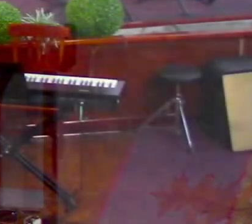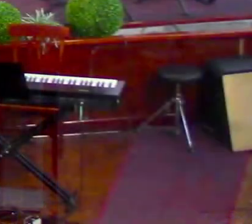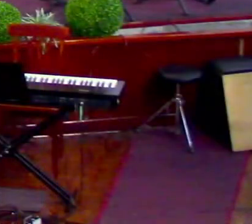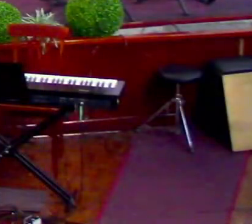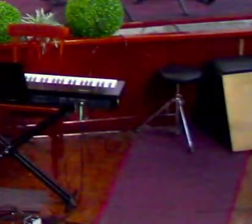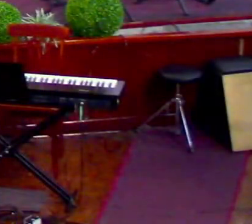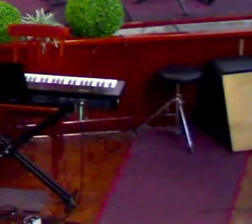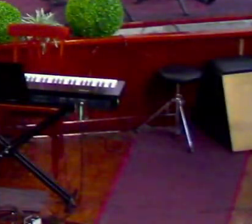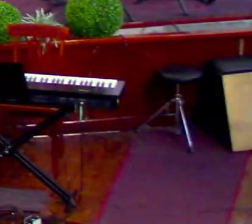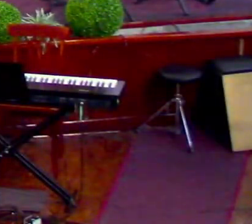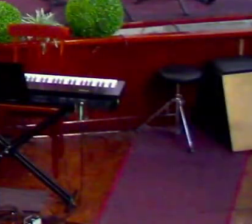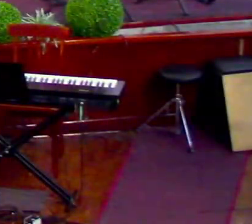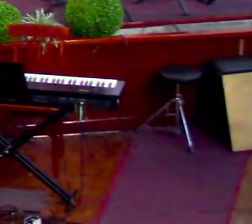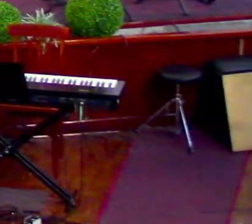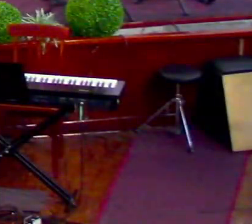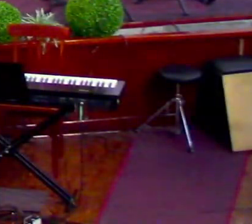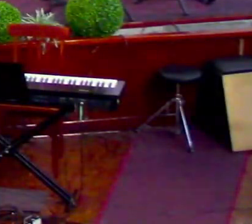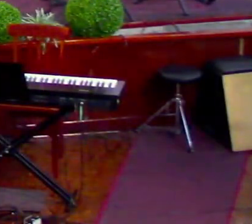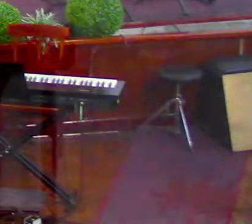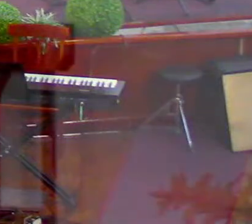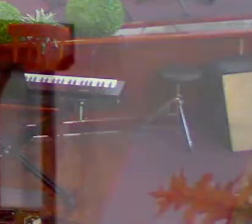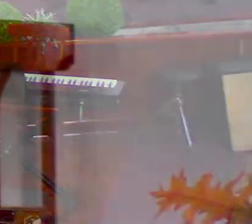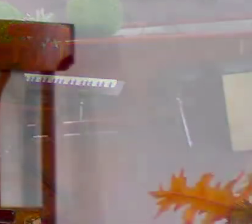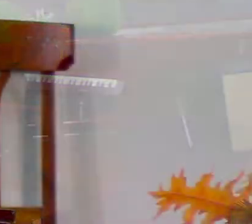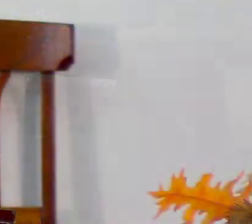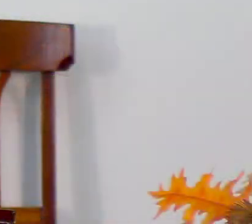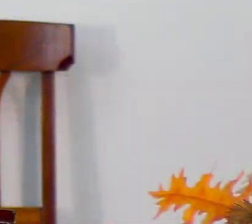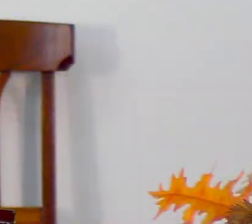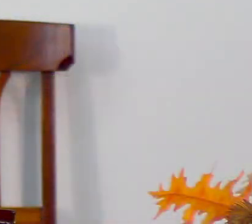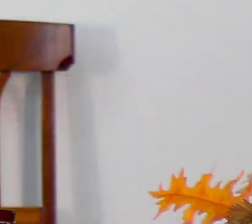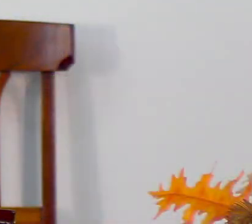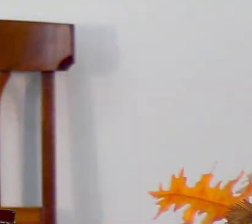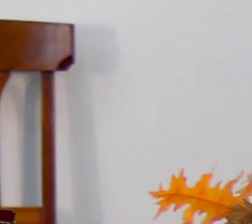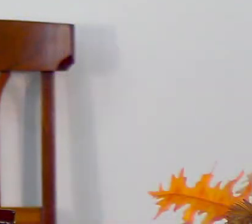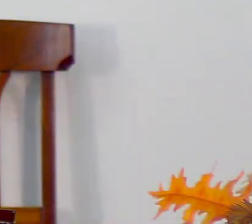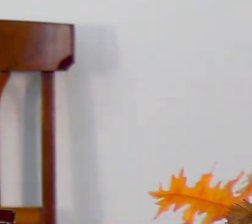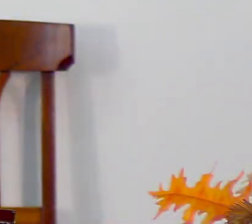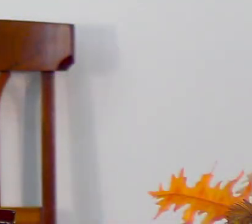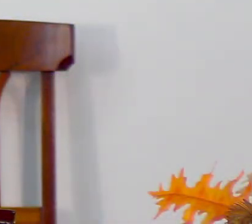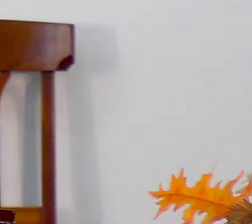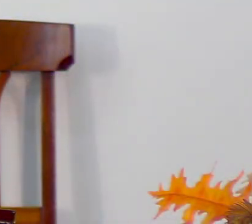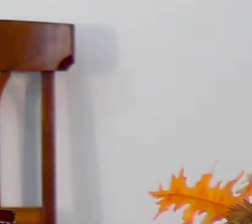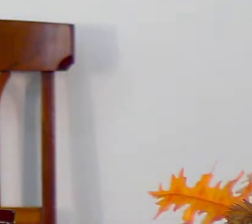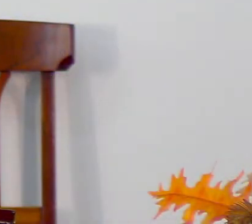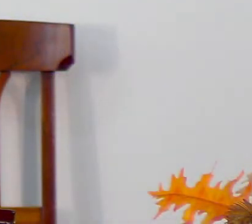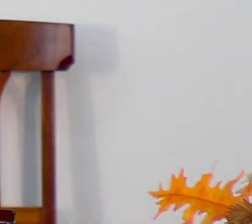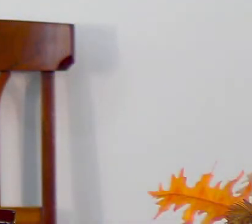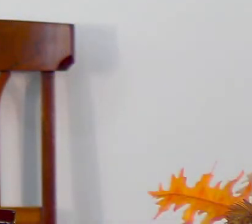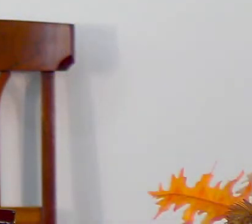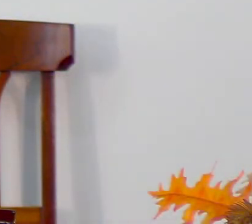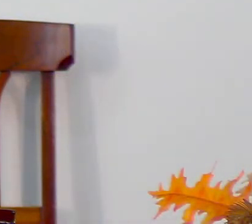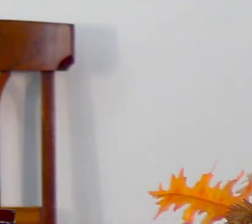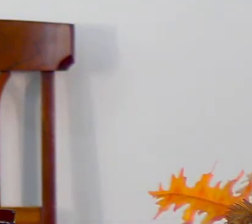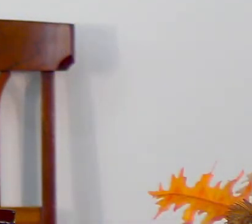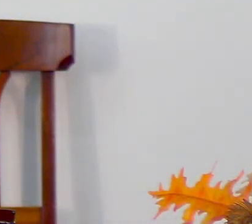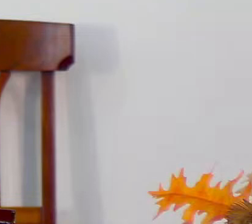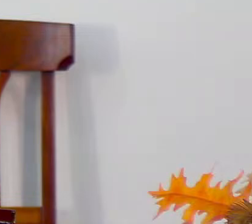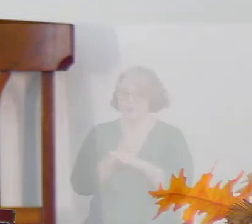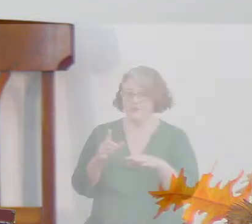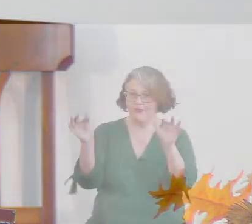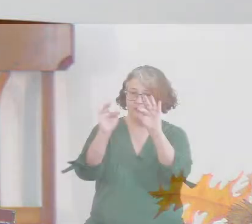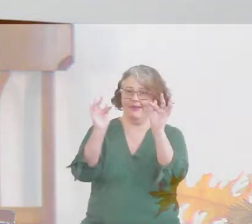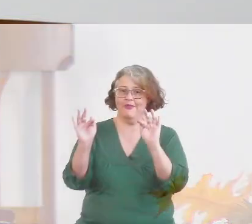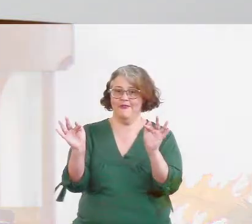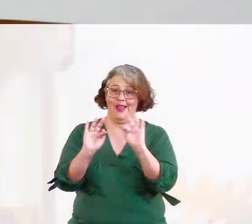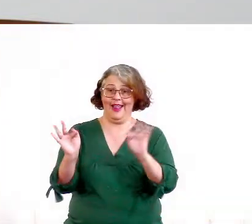Antes de tudo, crianças podem sair. As crianças sempre saem com alegria, correndo